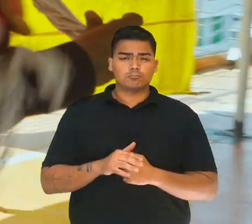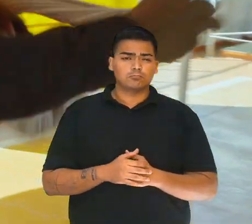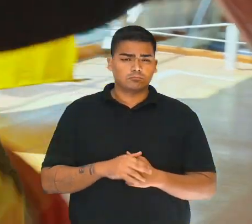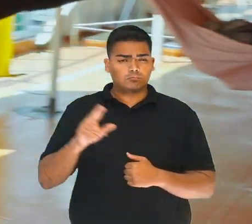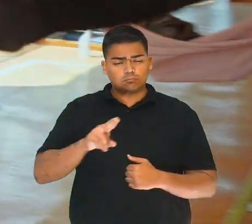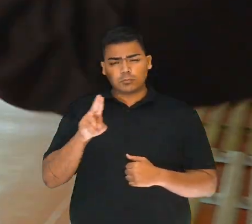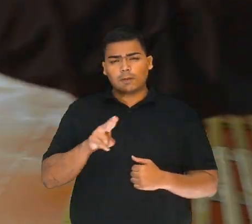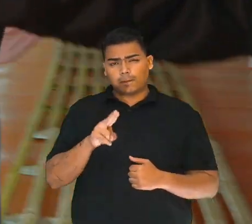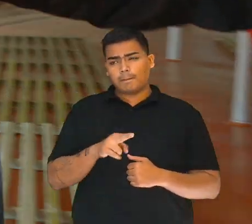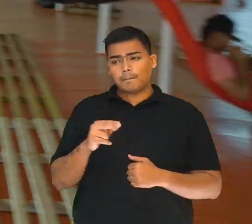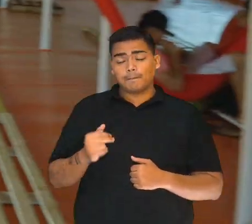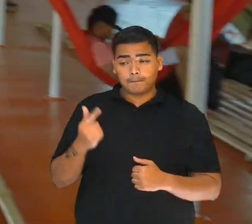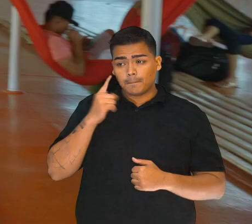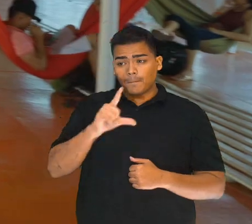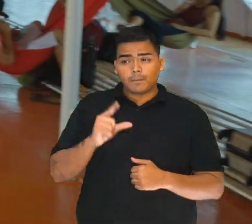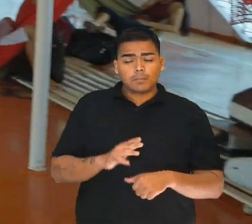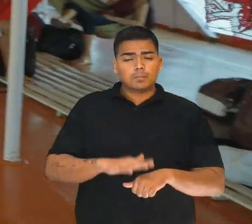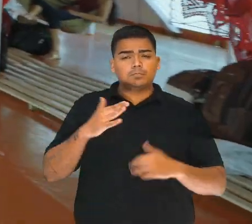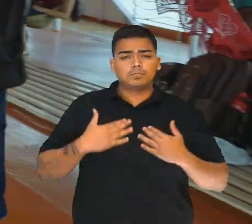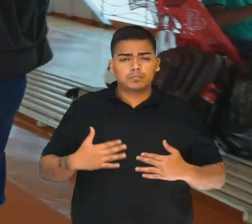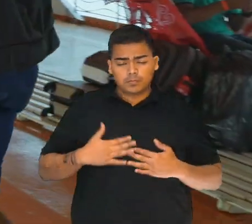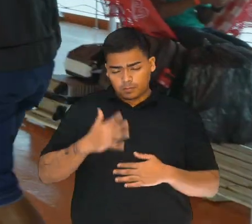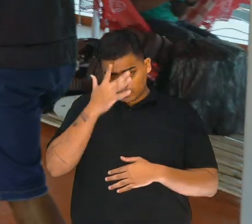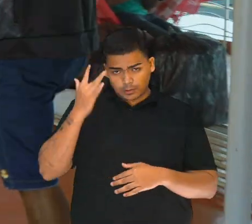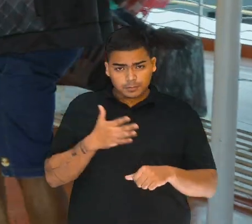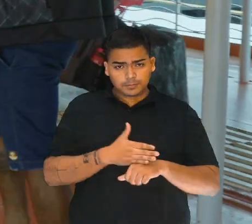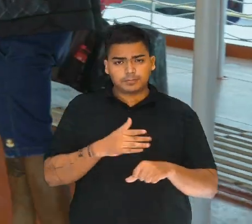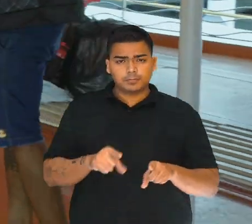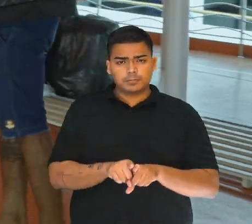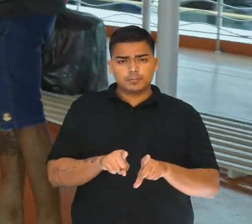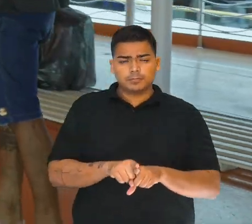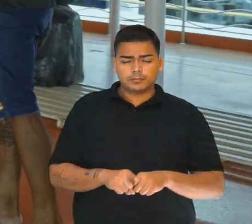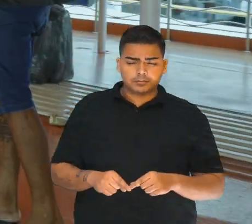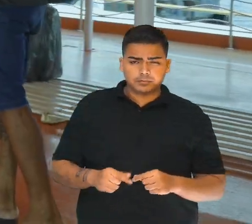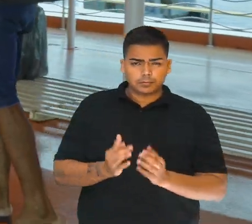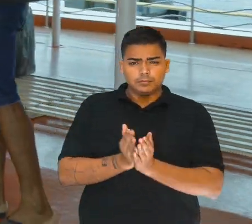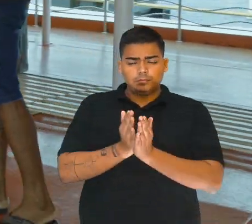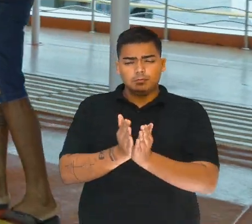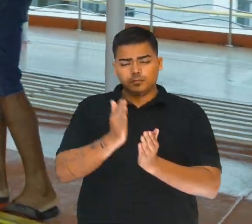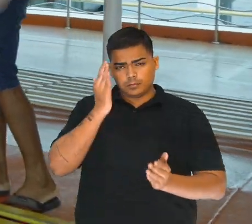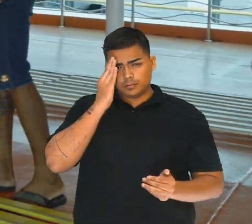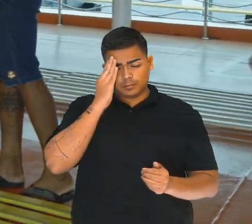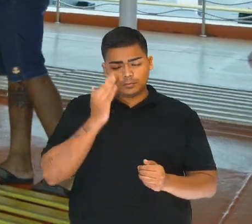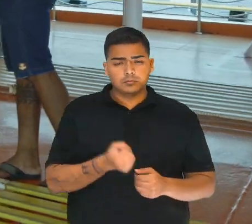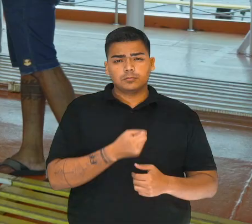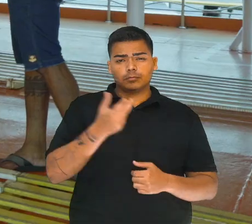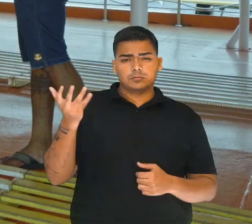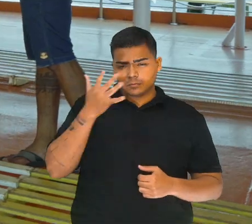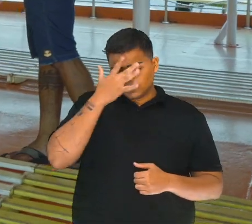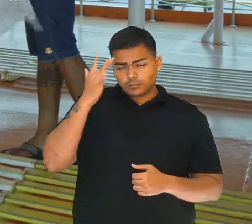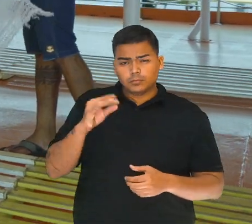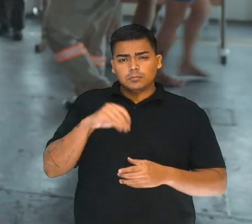Navegante trouxe essa solução para exatamente trazer esse conforto para o passageiro e também uma resposta para o barco, né? Saber